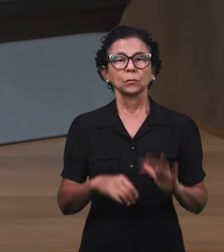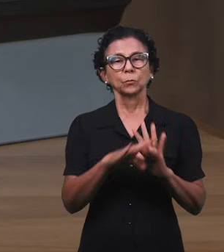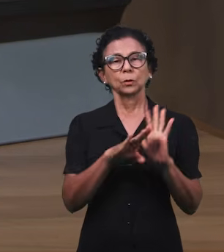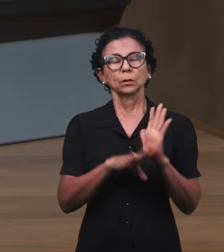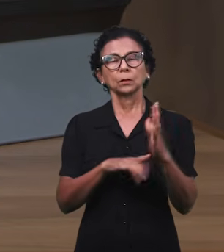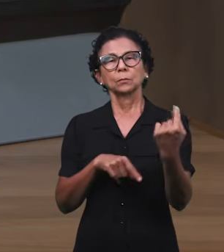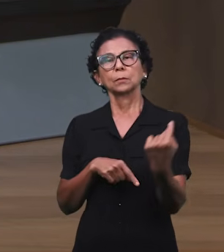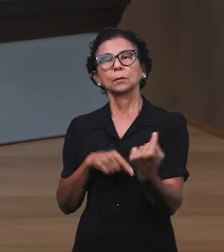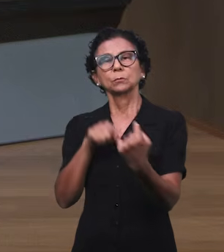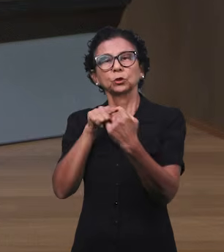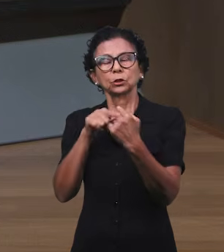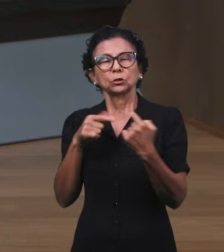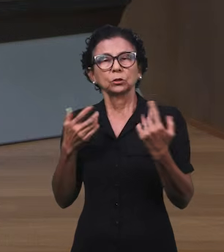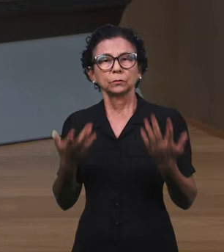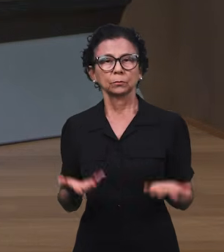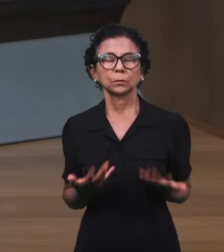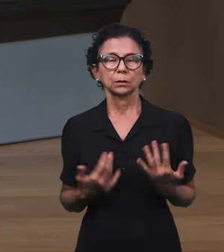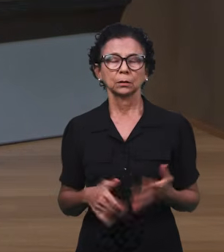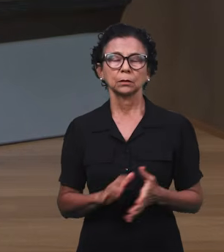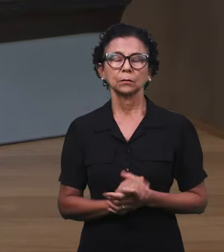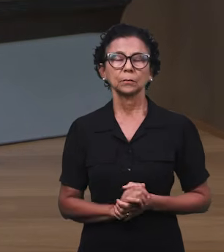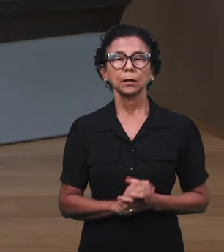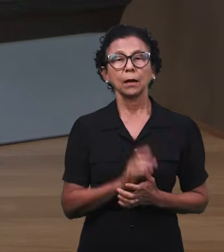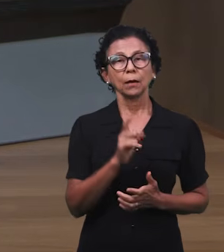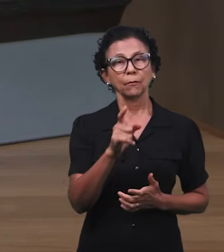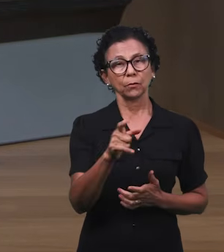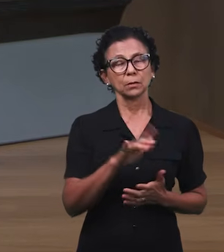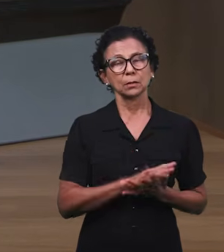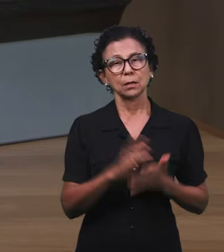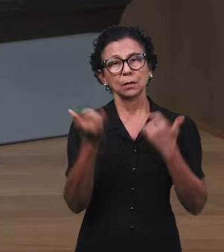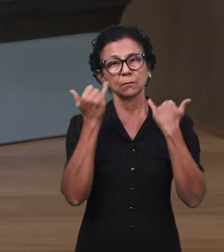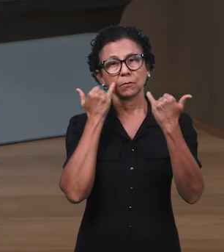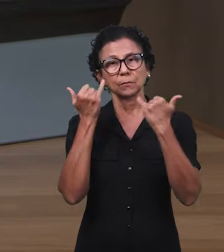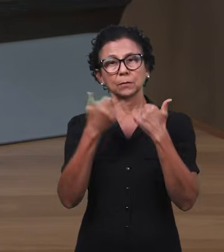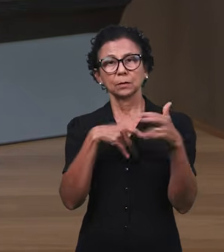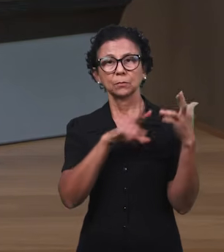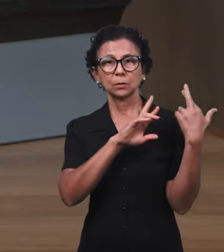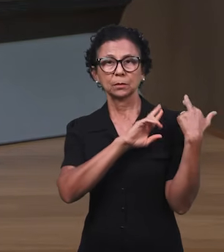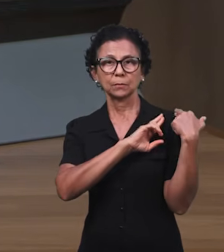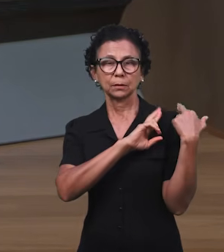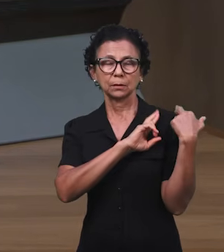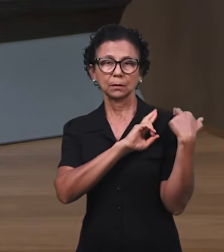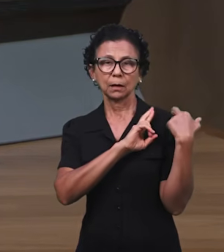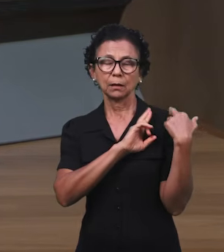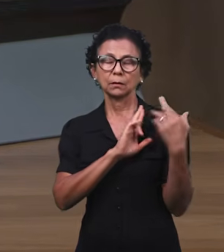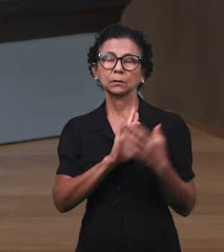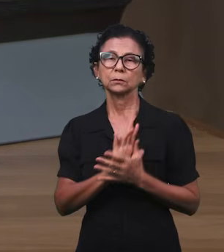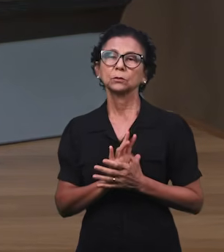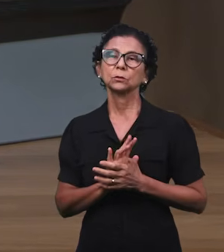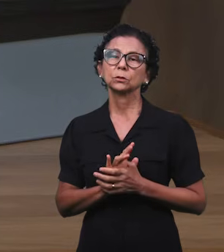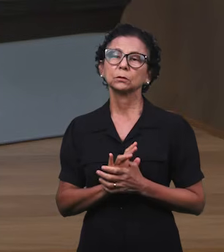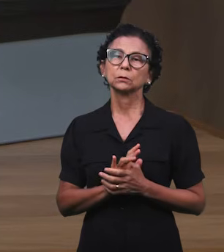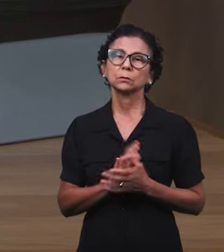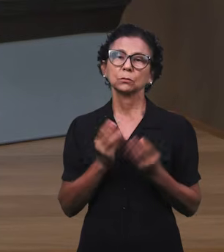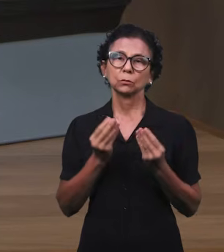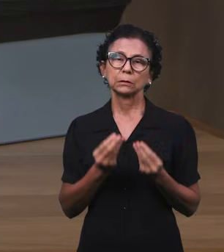casas, dentro de você que nos assiste, a informação de responsabilidade técnica, de